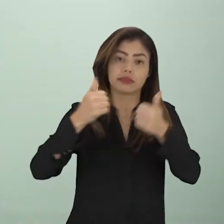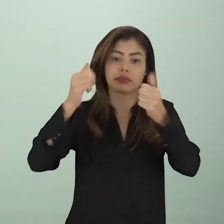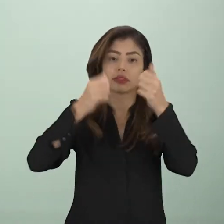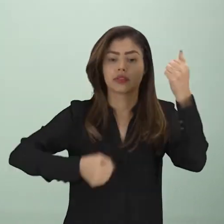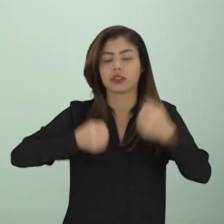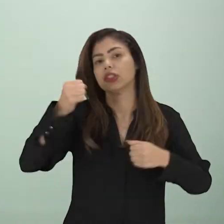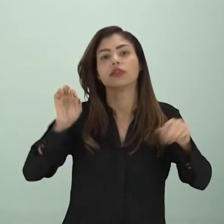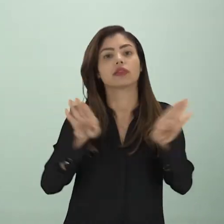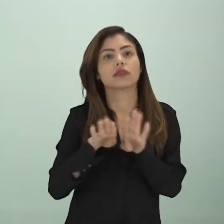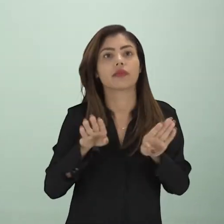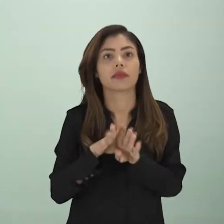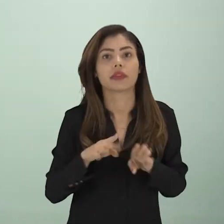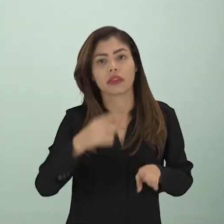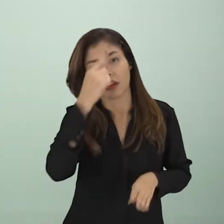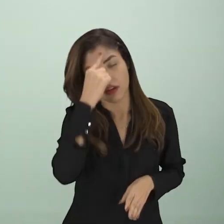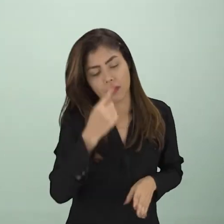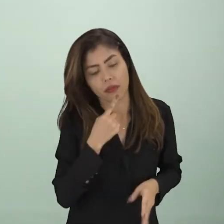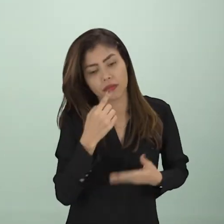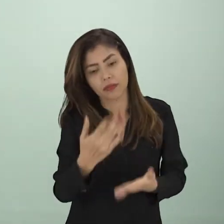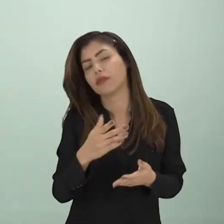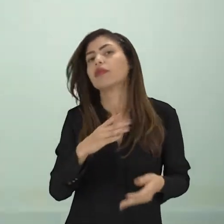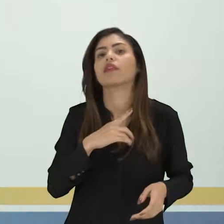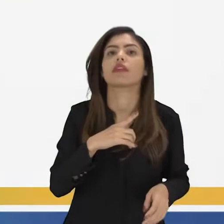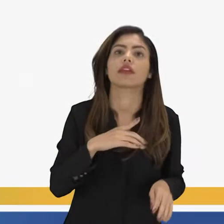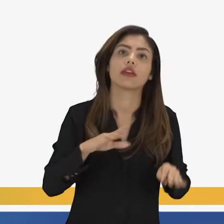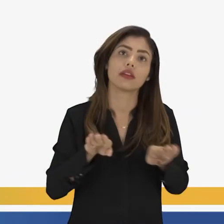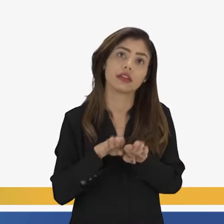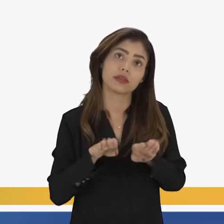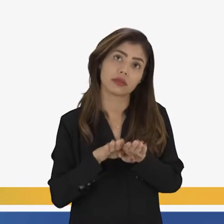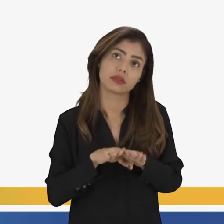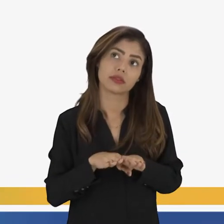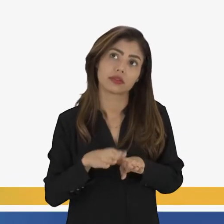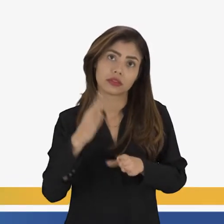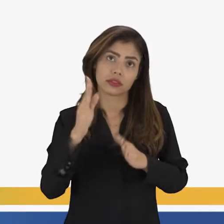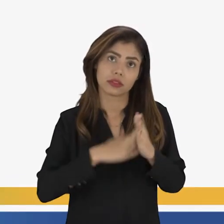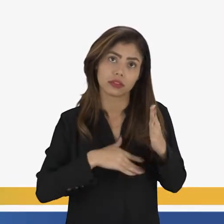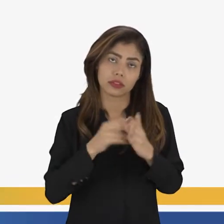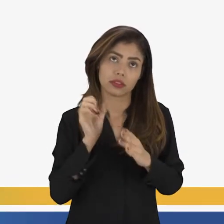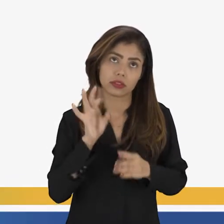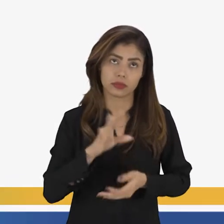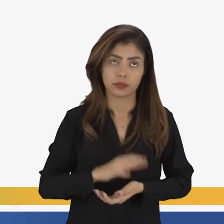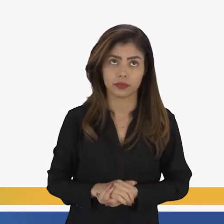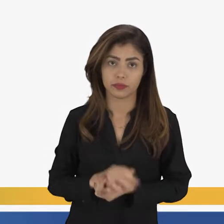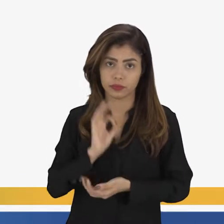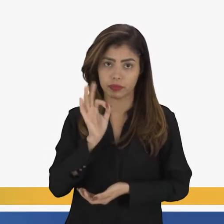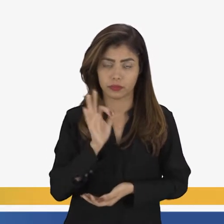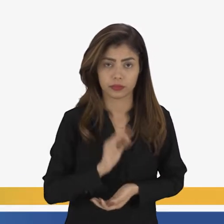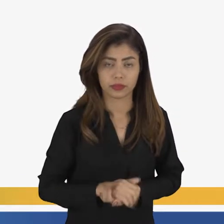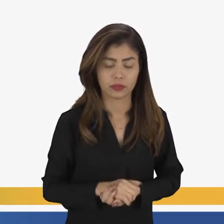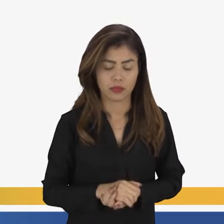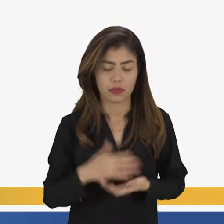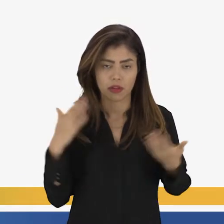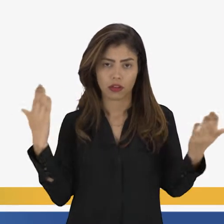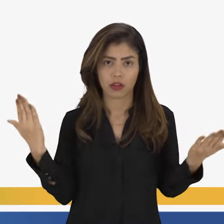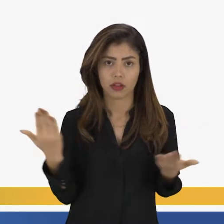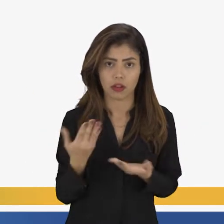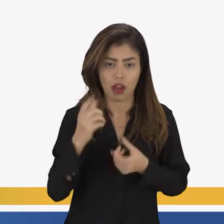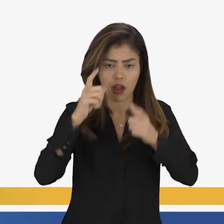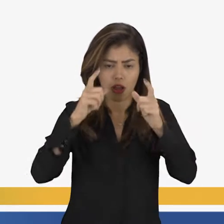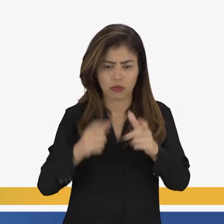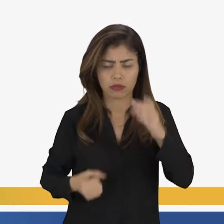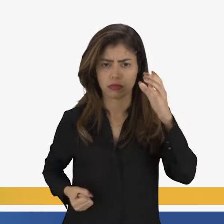lançando um carro e está usando a imagem desse artista, certo? Então, eu quero dizer para vocês